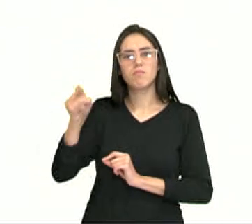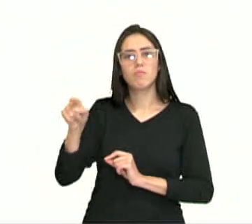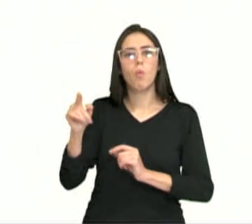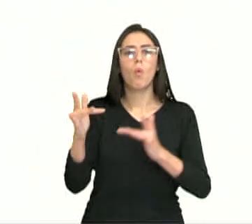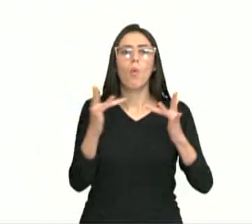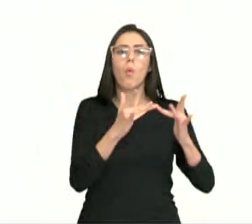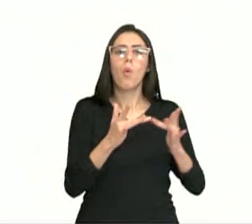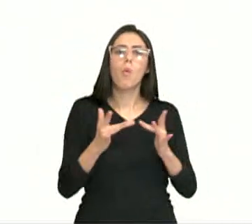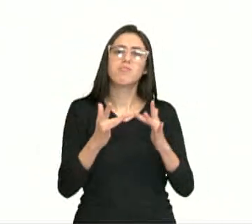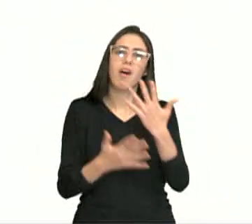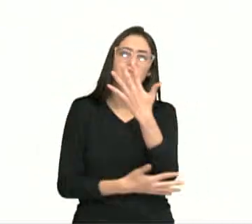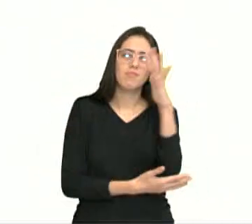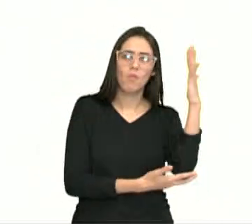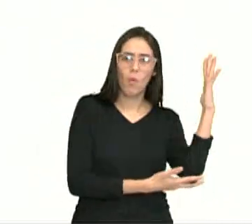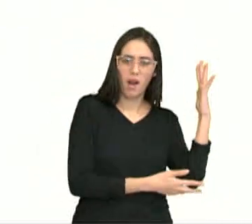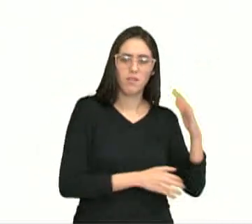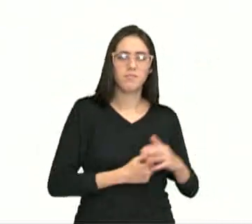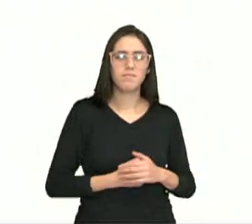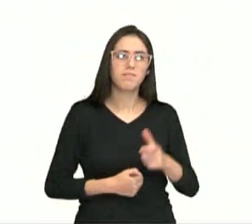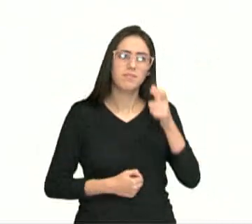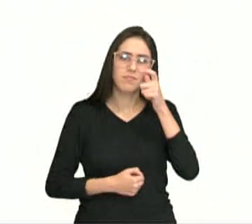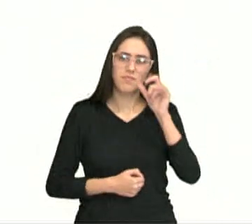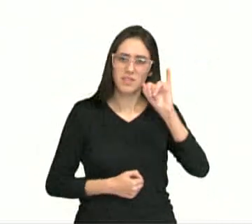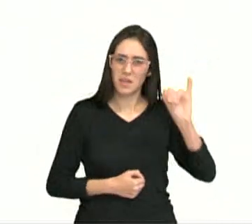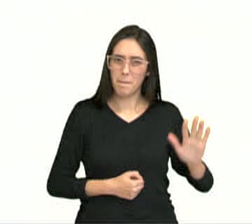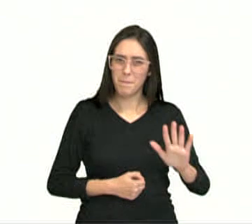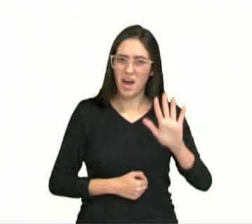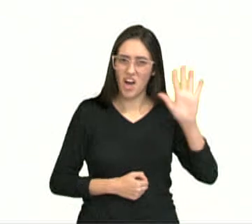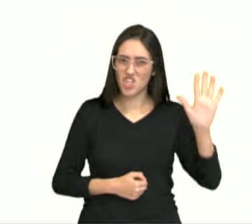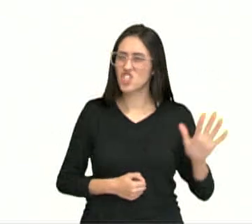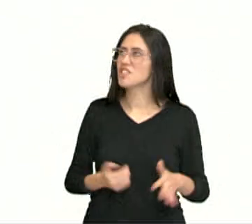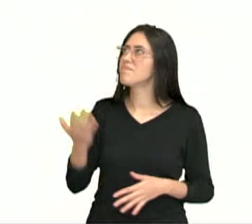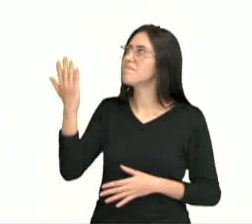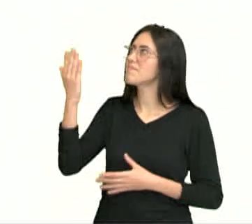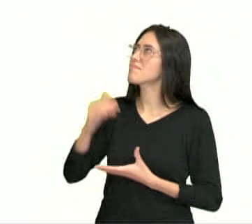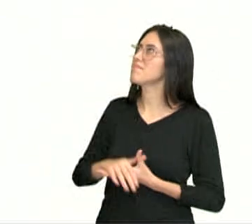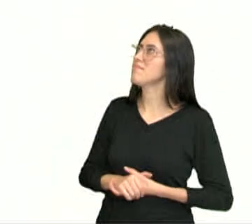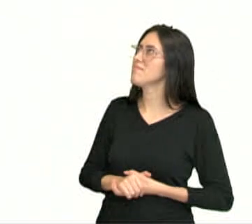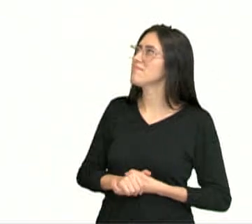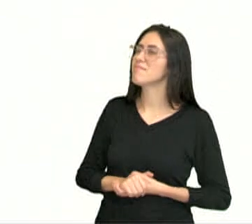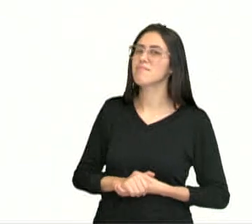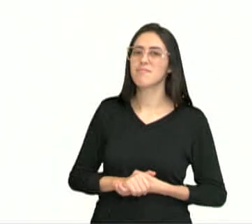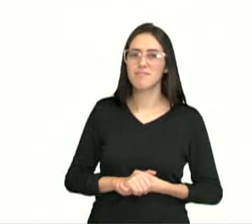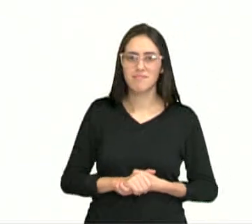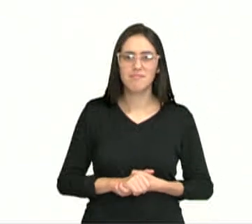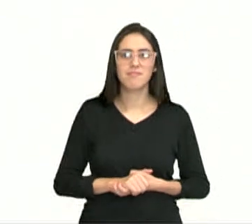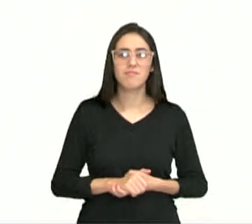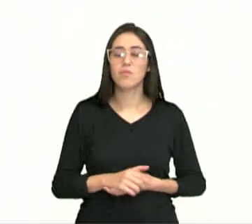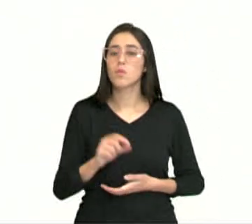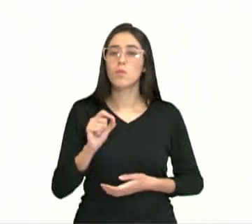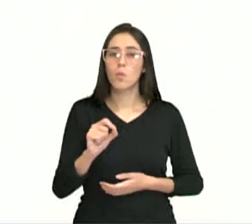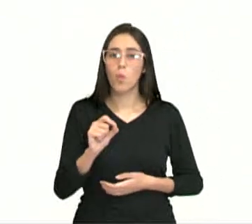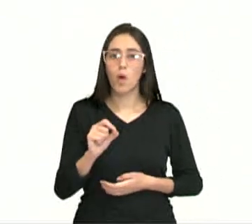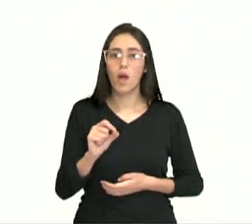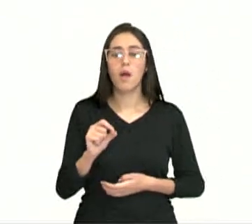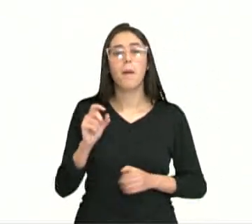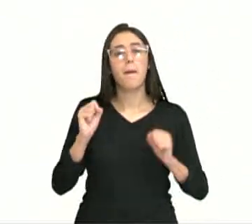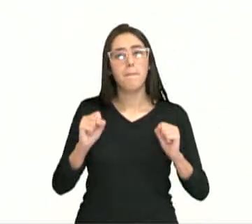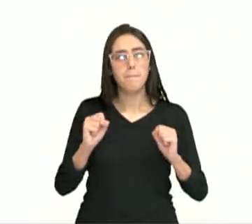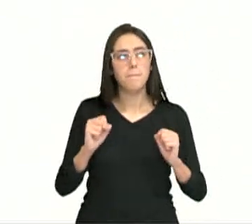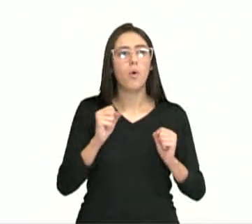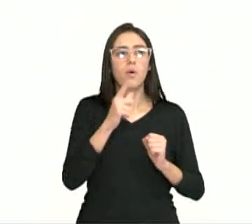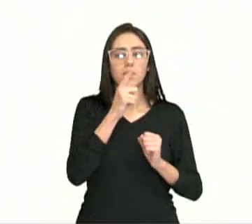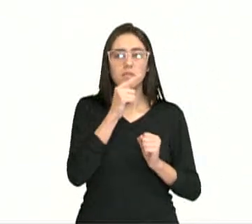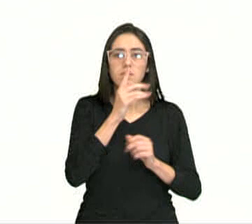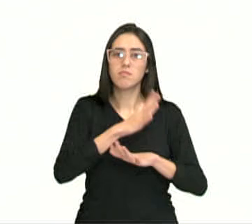modo geral. Se nós observarmos pelas animações, então, vamos relembrar que essas práticas corporais de aventura podem ser